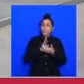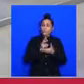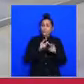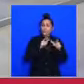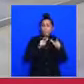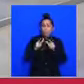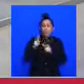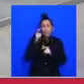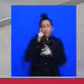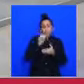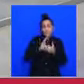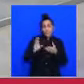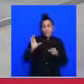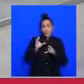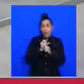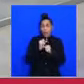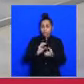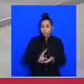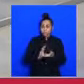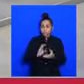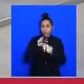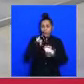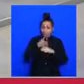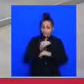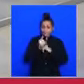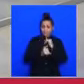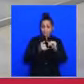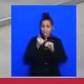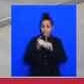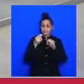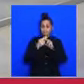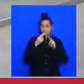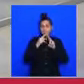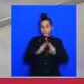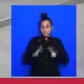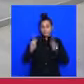vencedoras ou se o prêmio está acumulado acessando loterias.caixa.gov.br